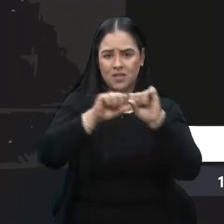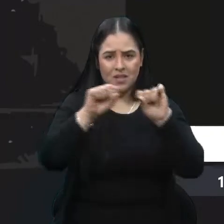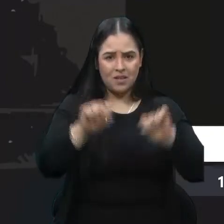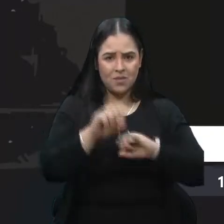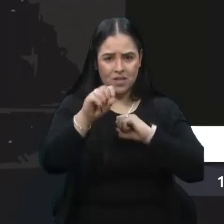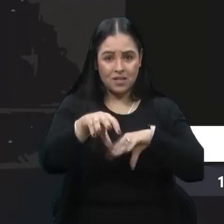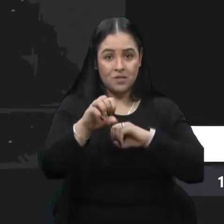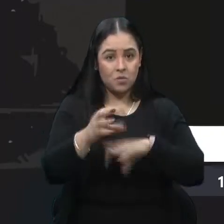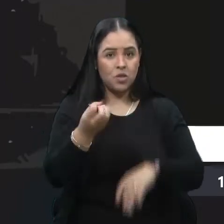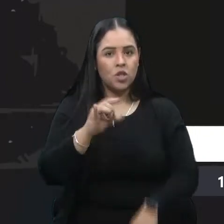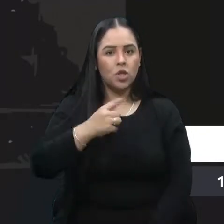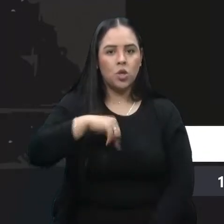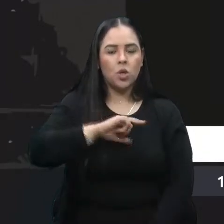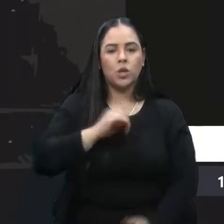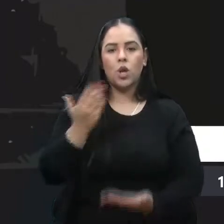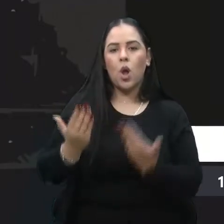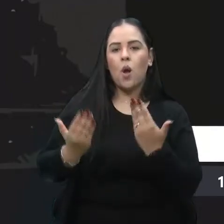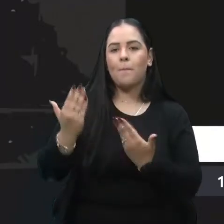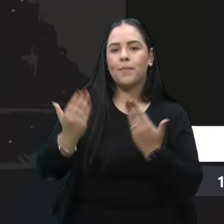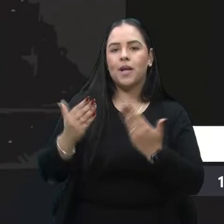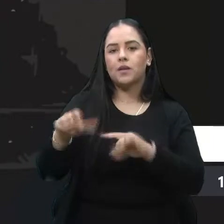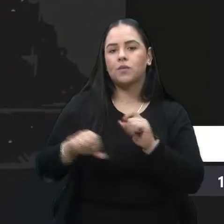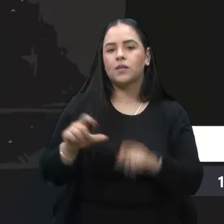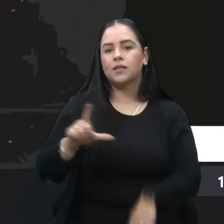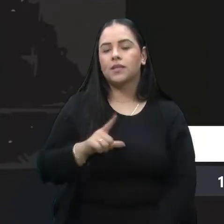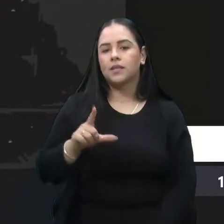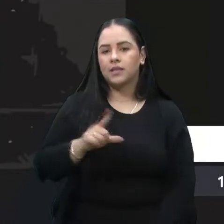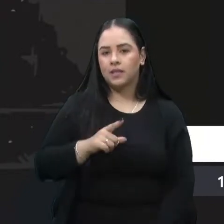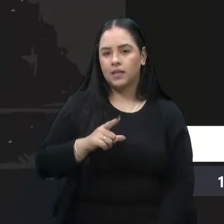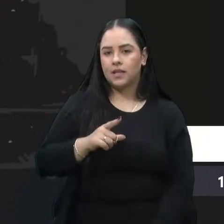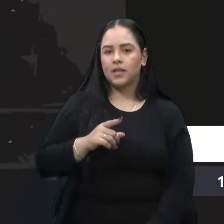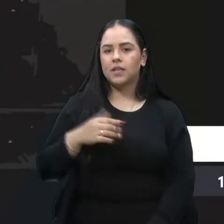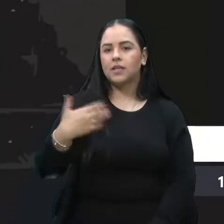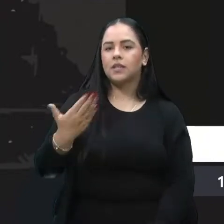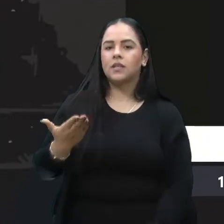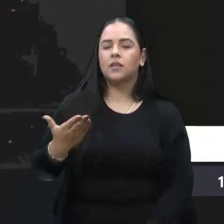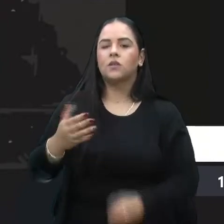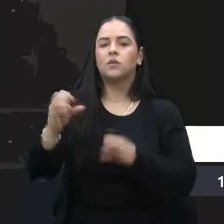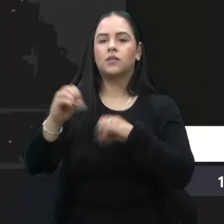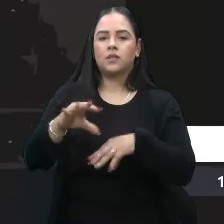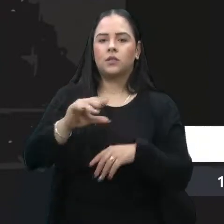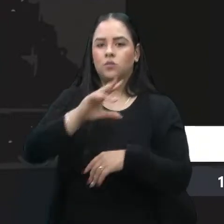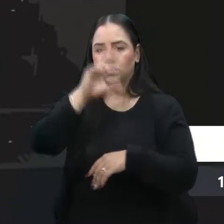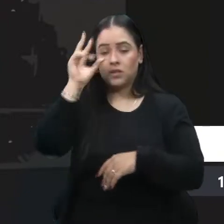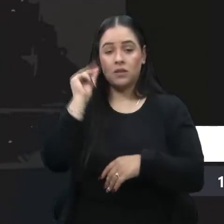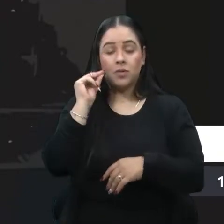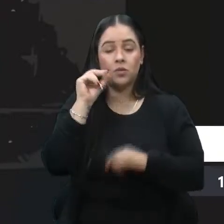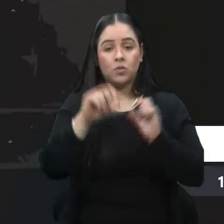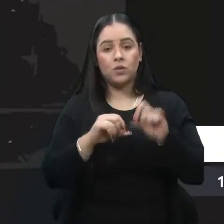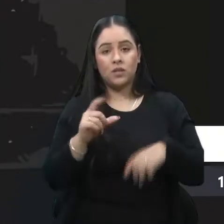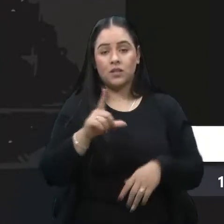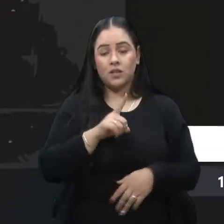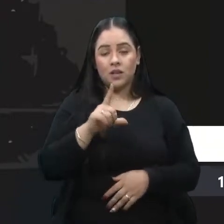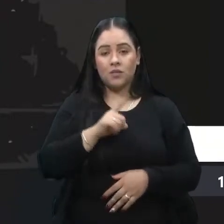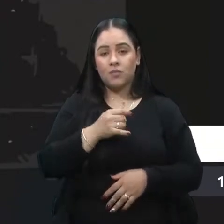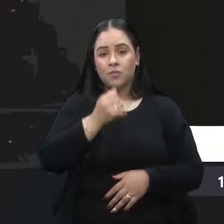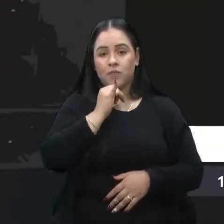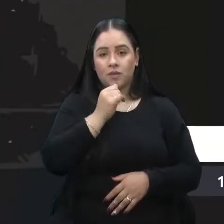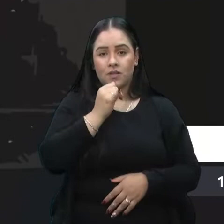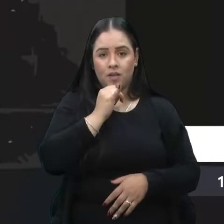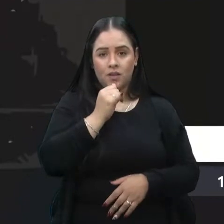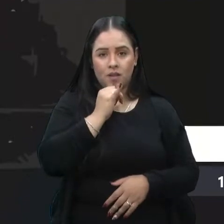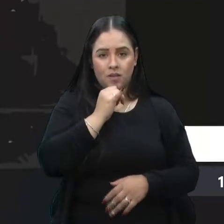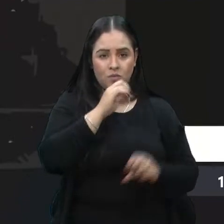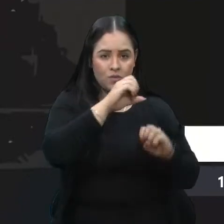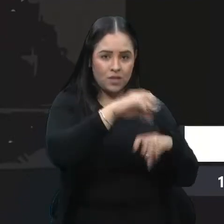gente compara, né, as condições que a educação municipal tem com as condições, por exemplo, da